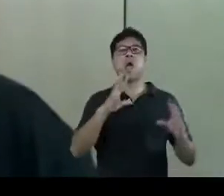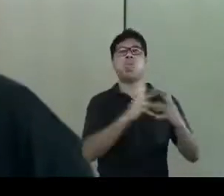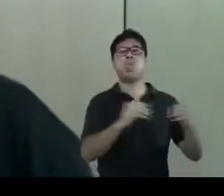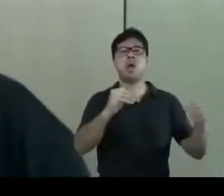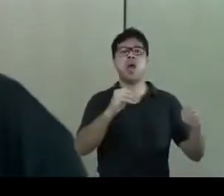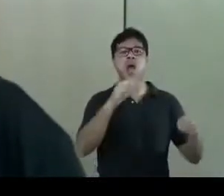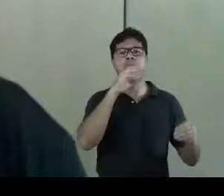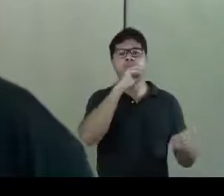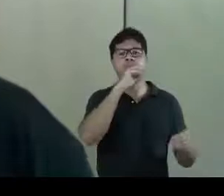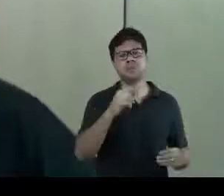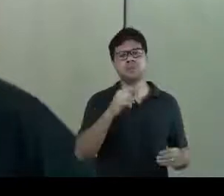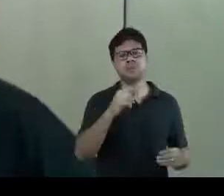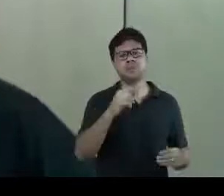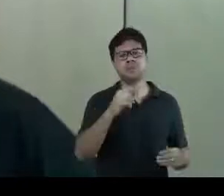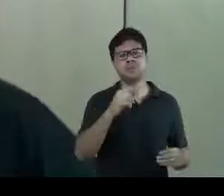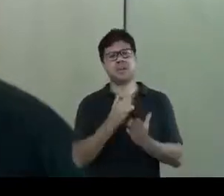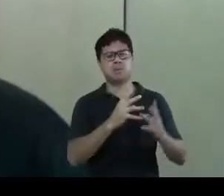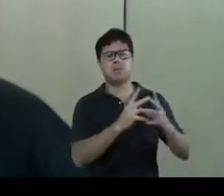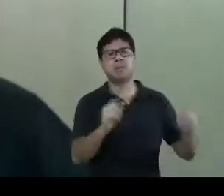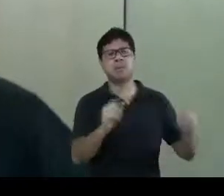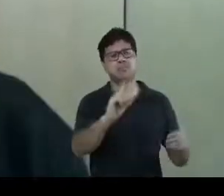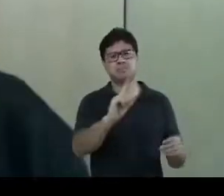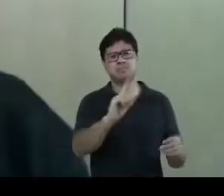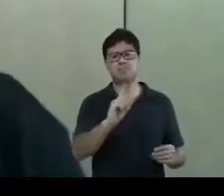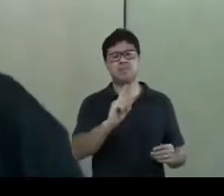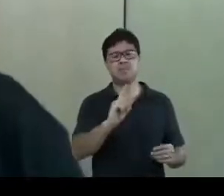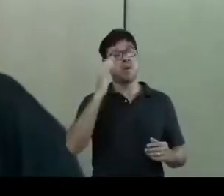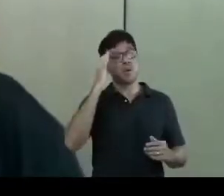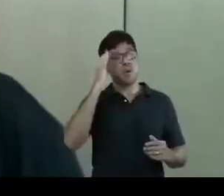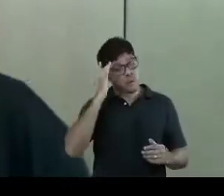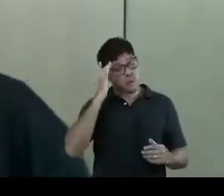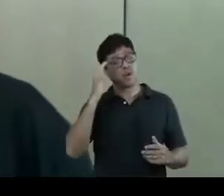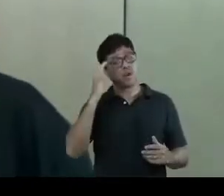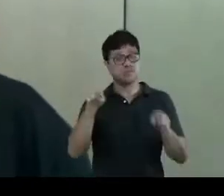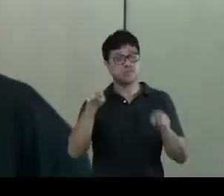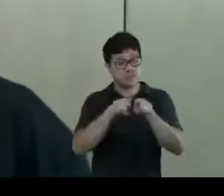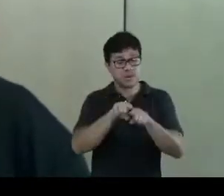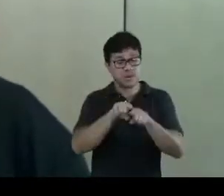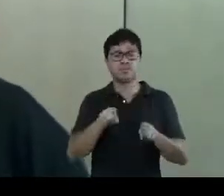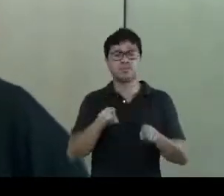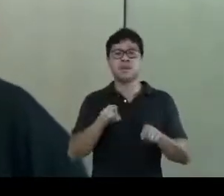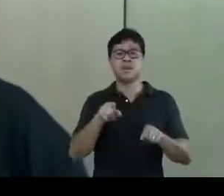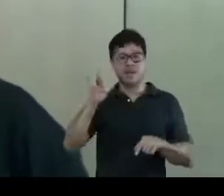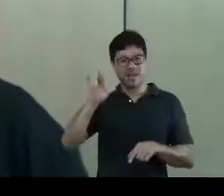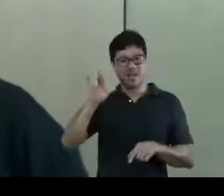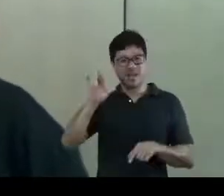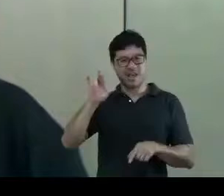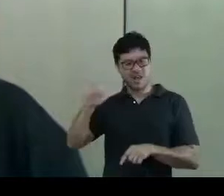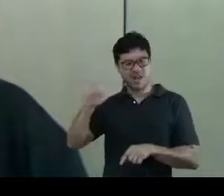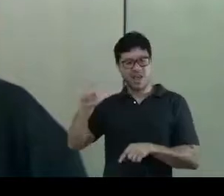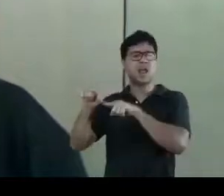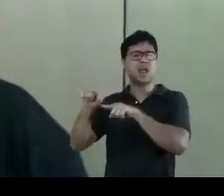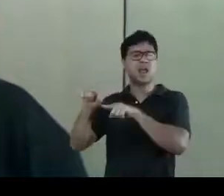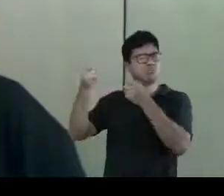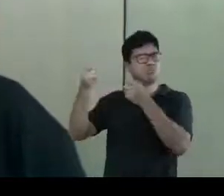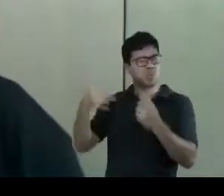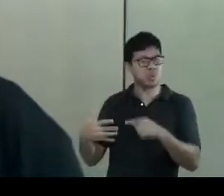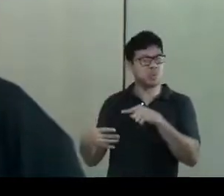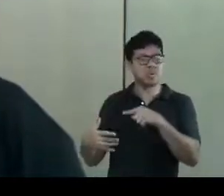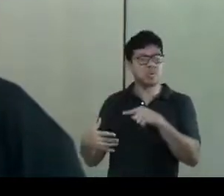encerrar, né, porque eu não acredito que se encerre, né. Eu acho, inclusive, que também Rafael havia